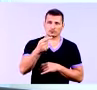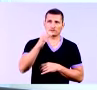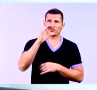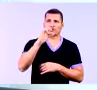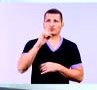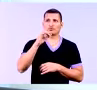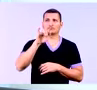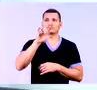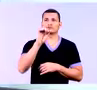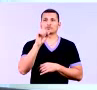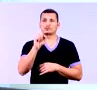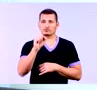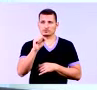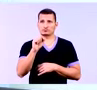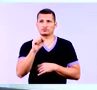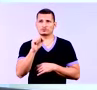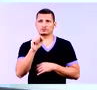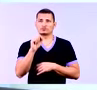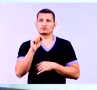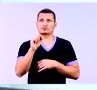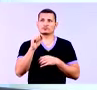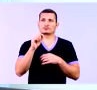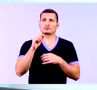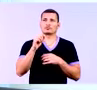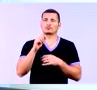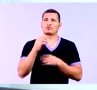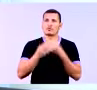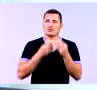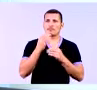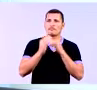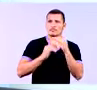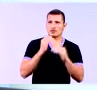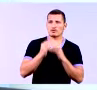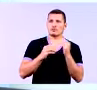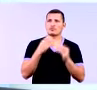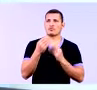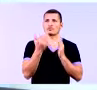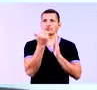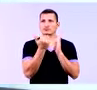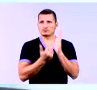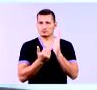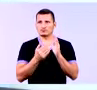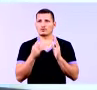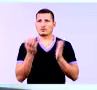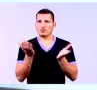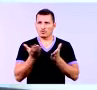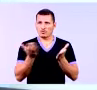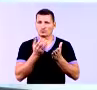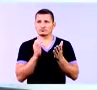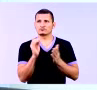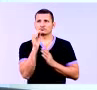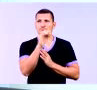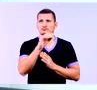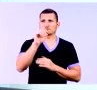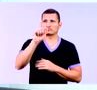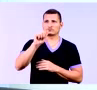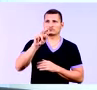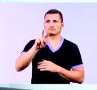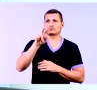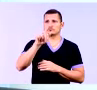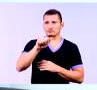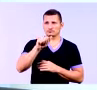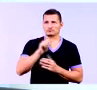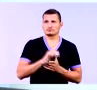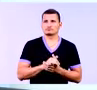códigos fontes desse projeto, que conecta ao banco, que faz a listagem, hoje vão ser enviados no ambiente